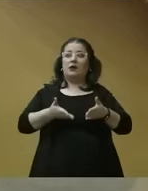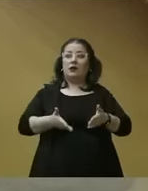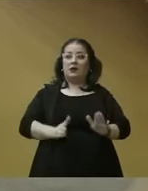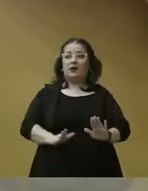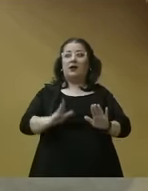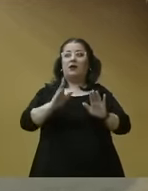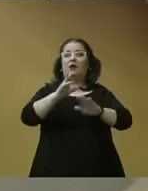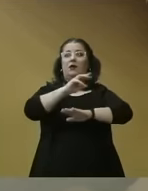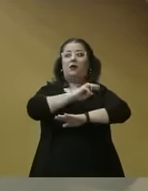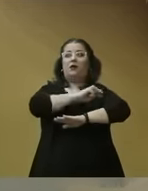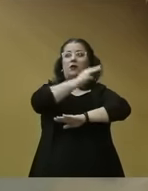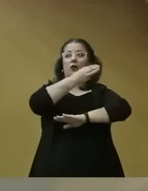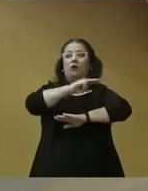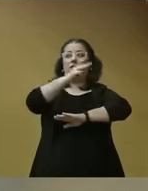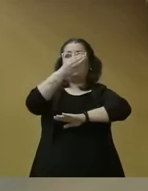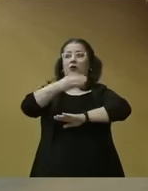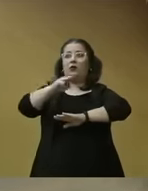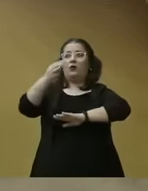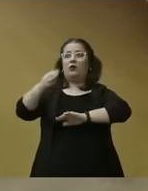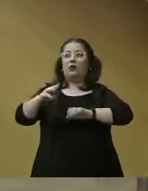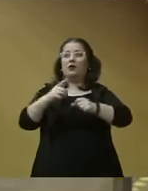Morro Redondo.